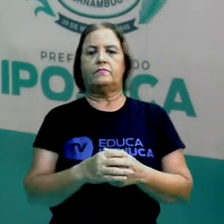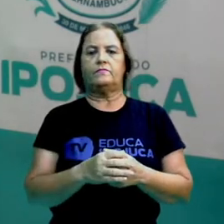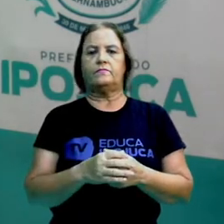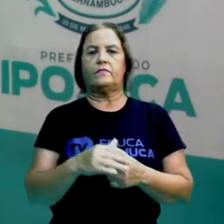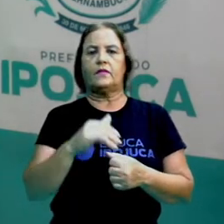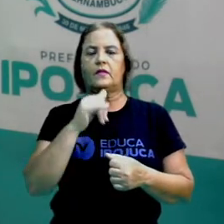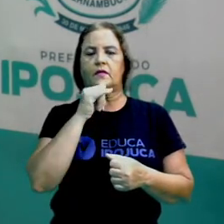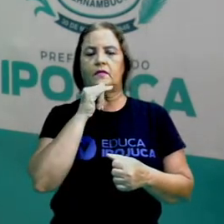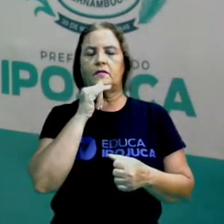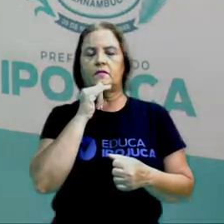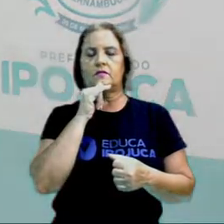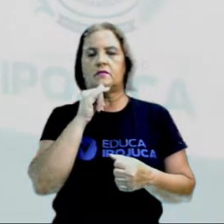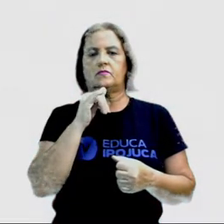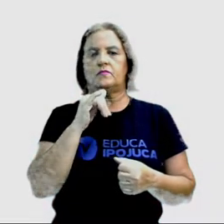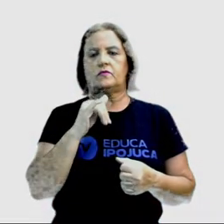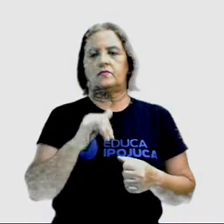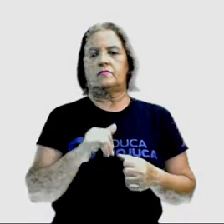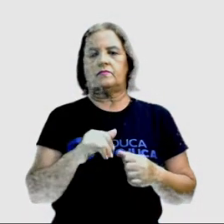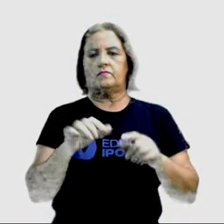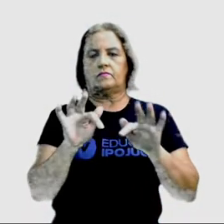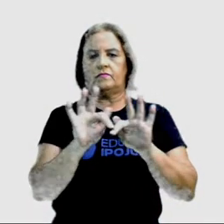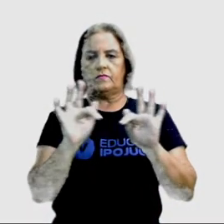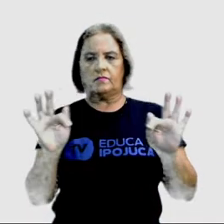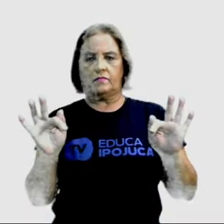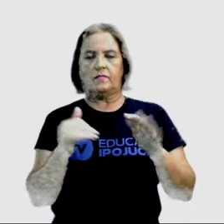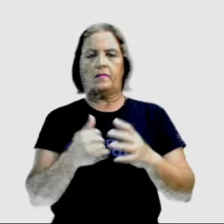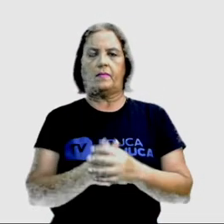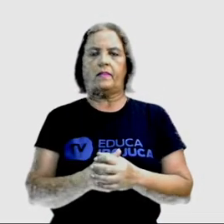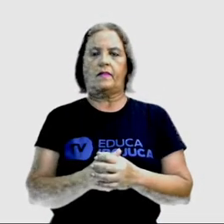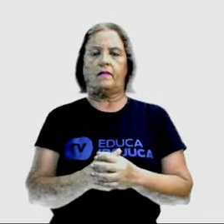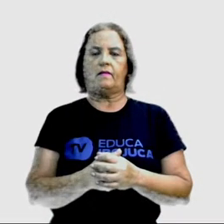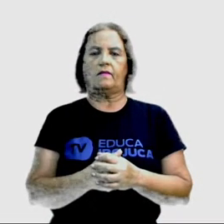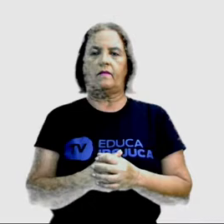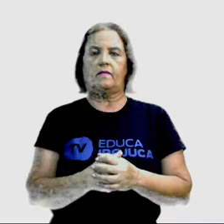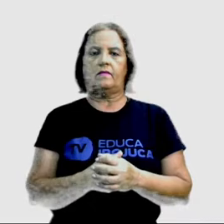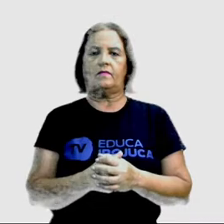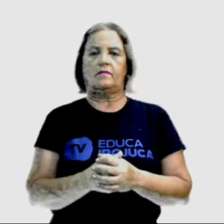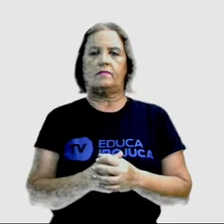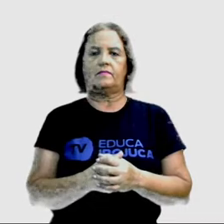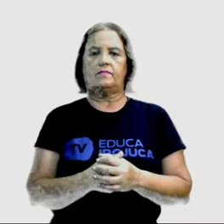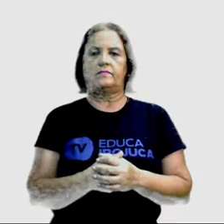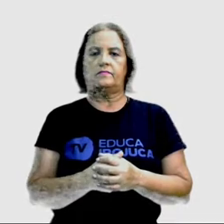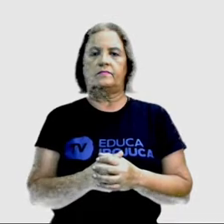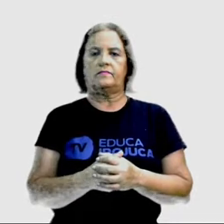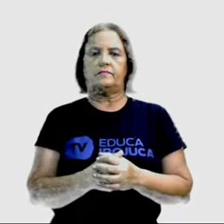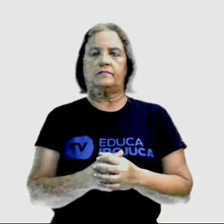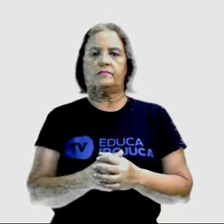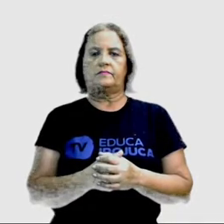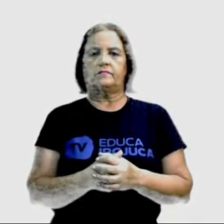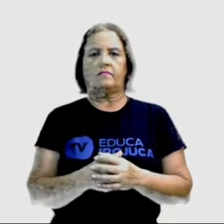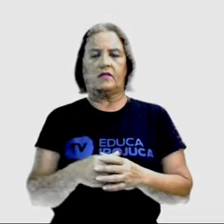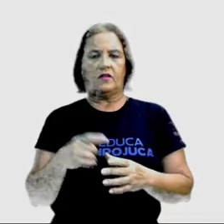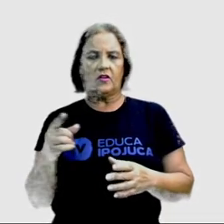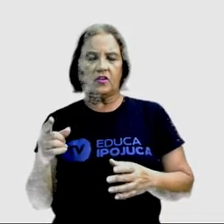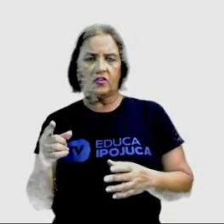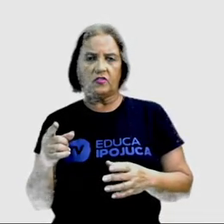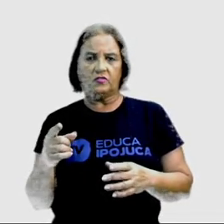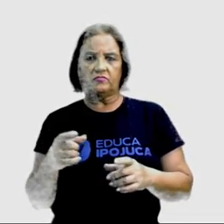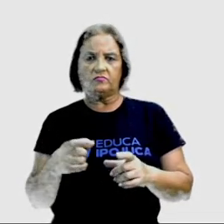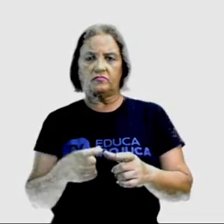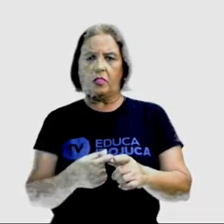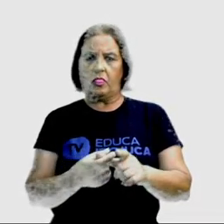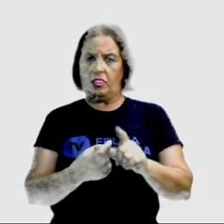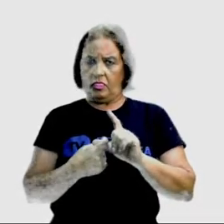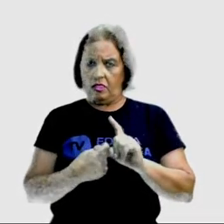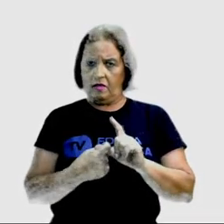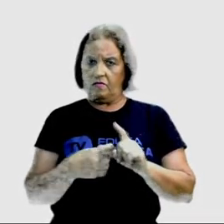para exemplos em frases temos aqui duas Only You money Ou seja eu te devo algum dinheiro